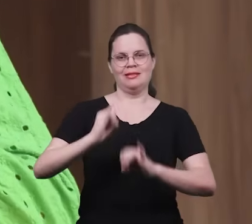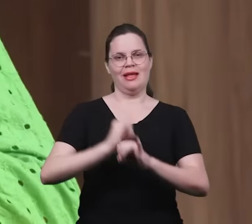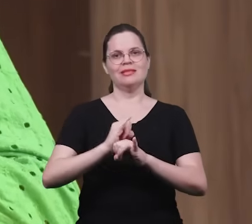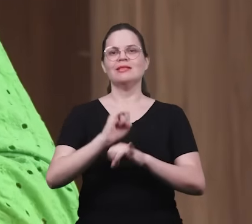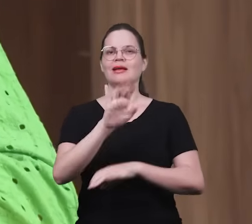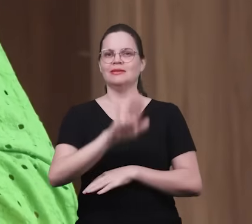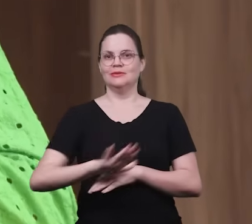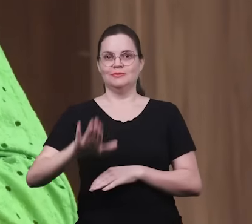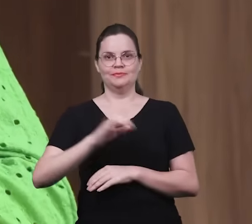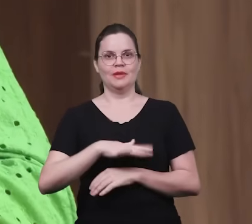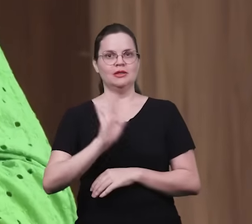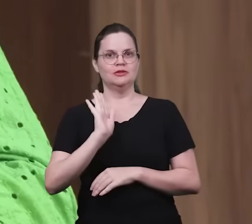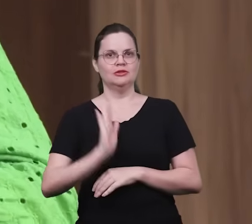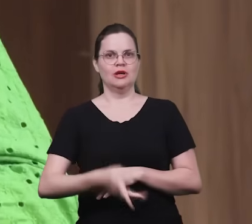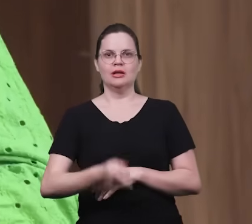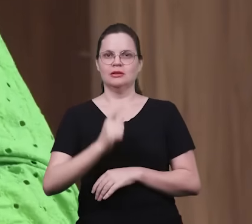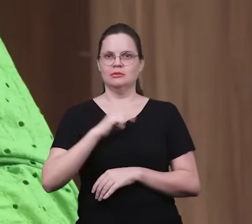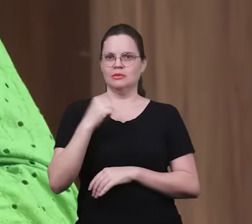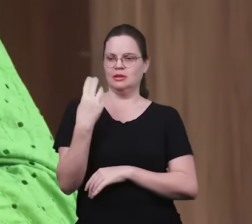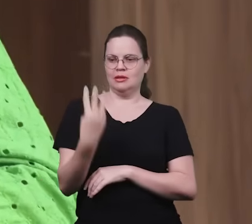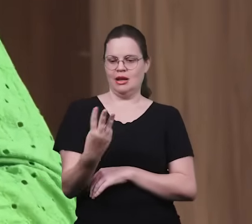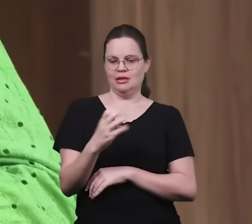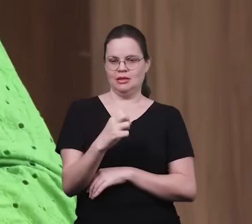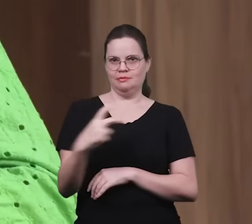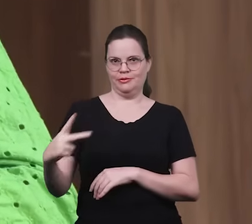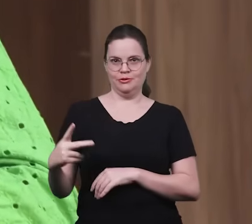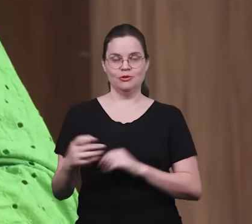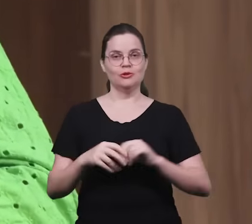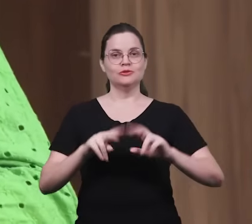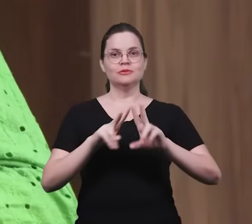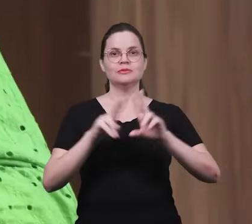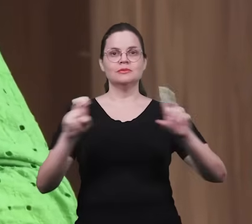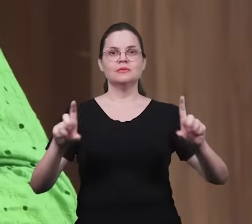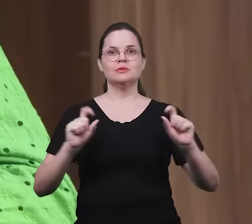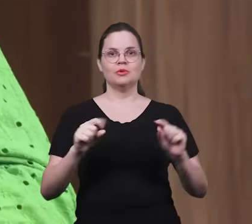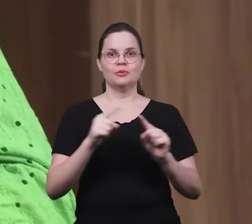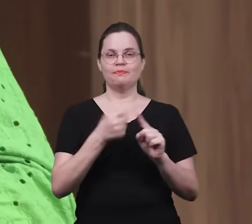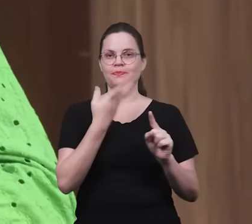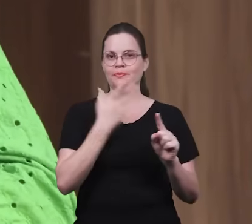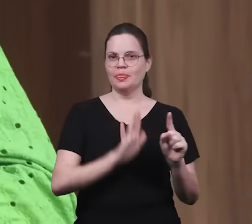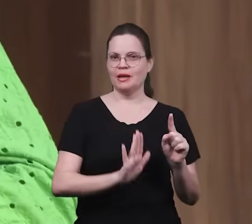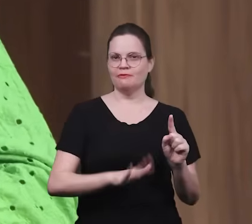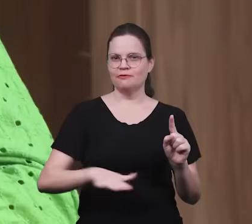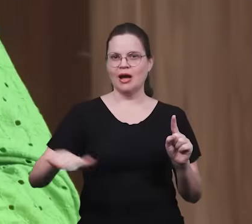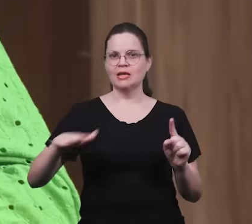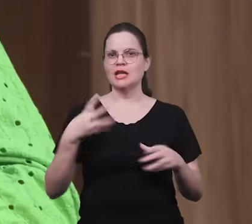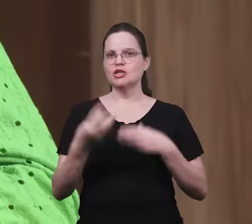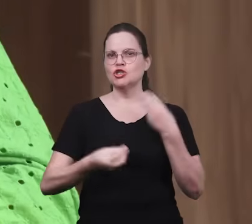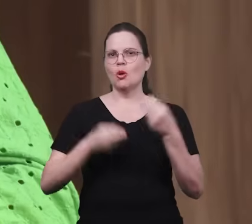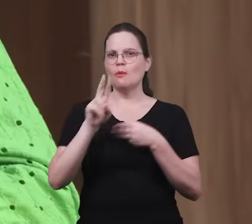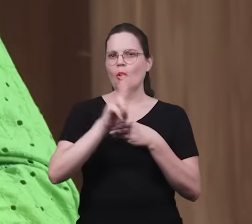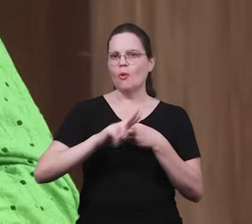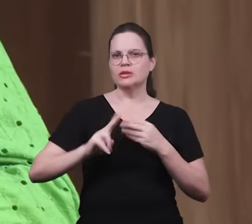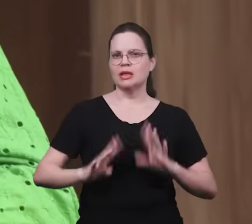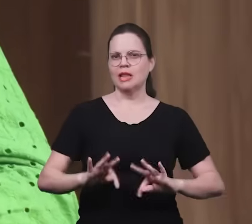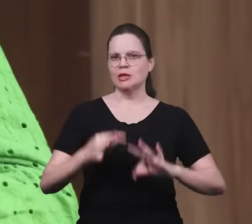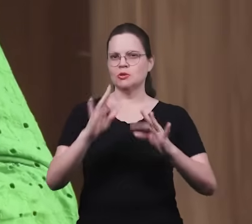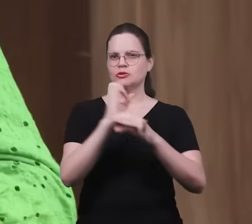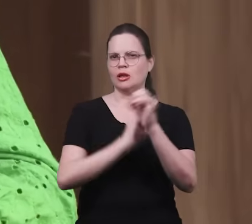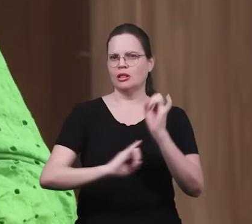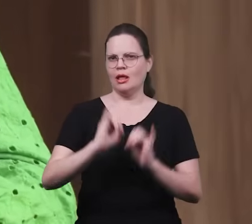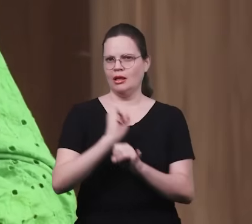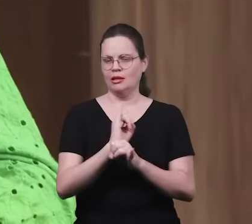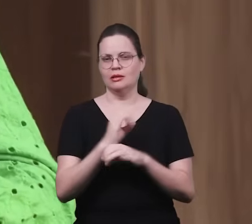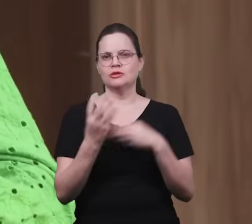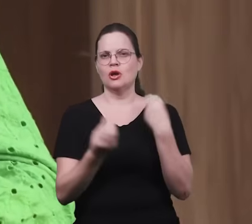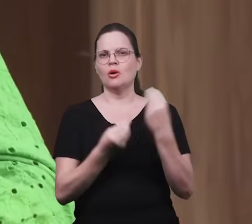teremos 3 episódios e o primeiro é sobre o tema Infância e Consumo na Era Digital. Afinal, como